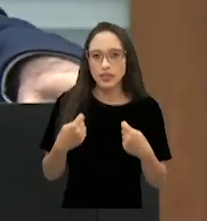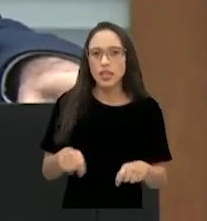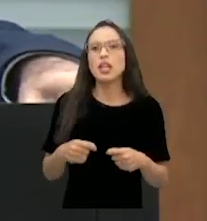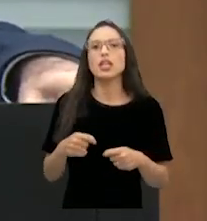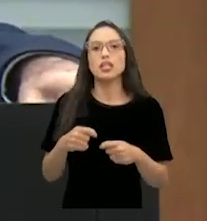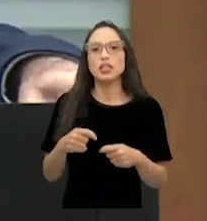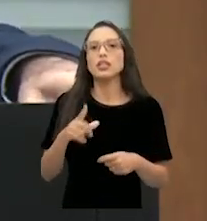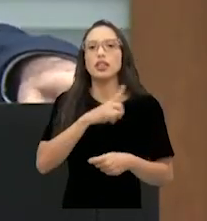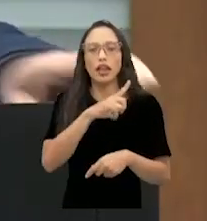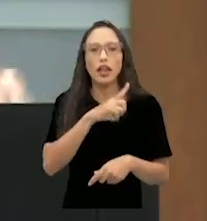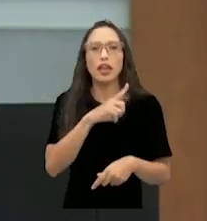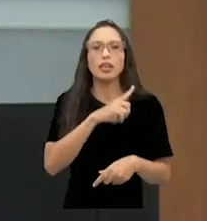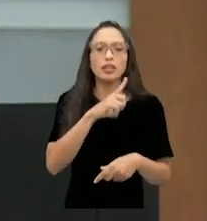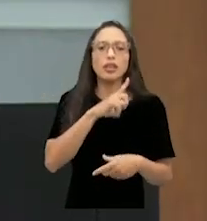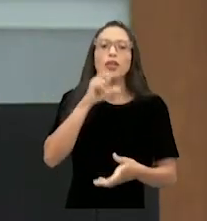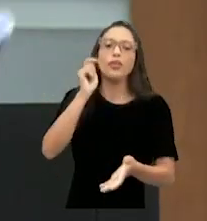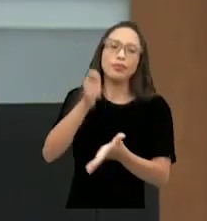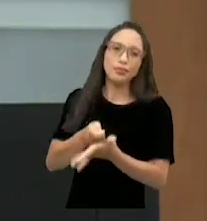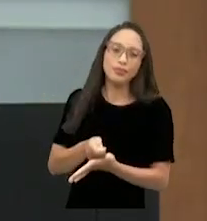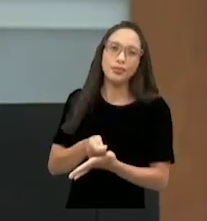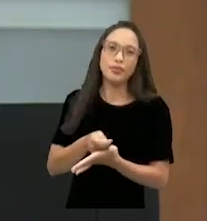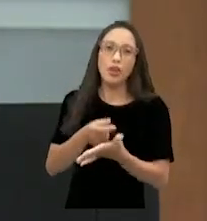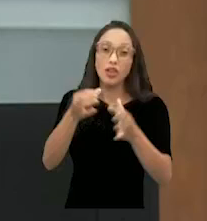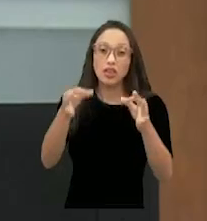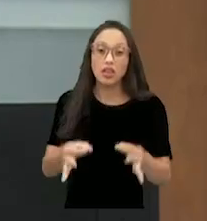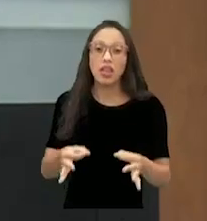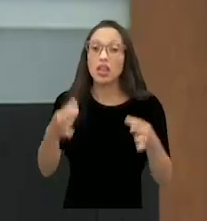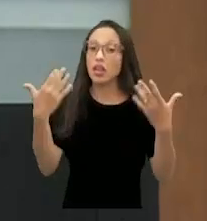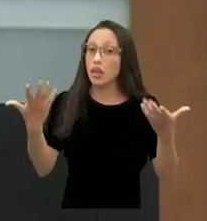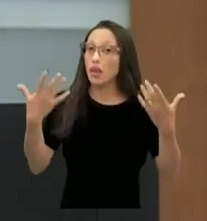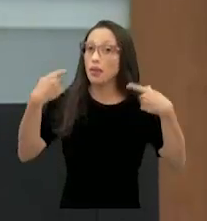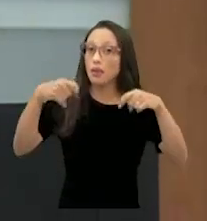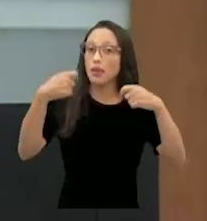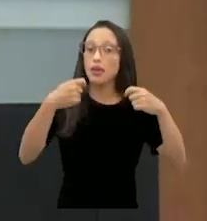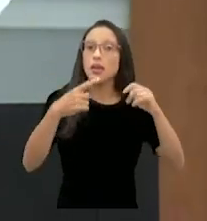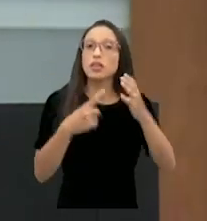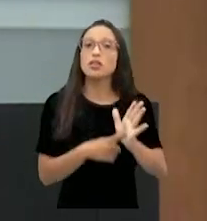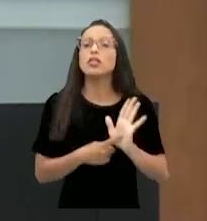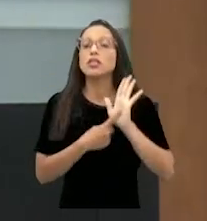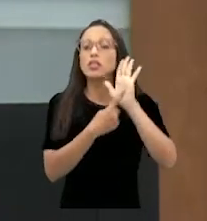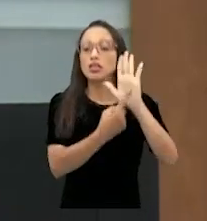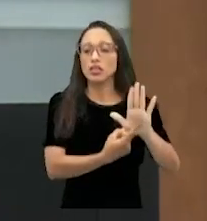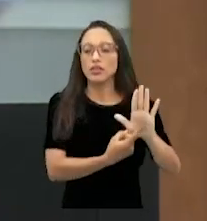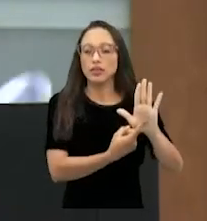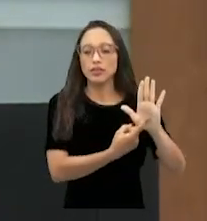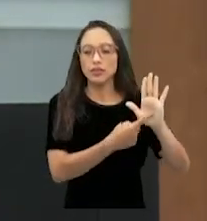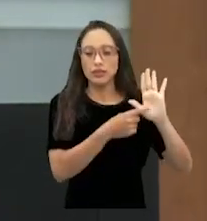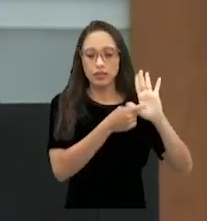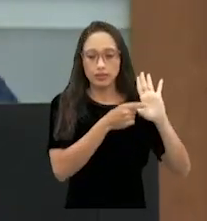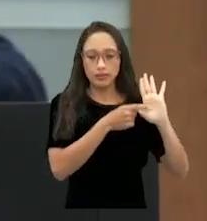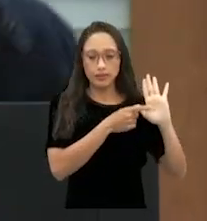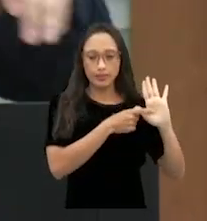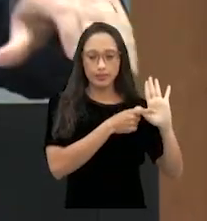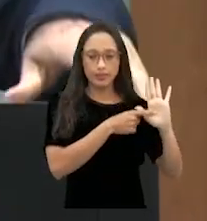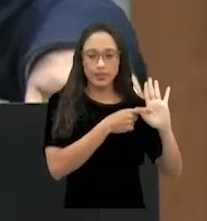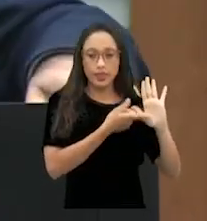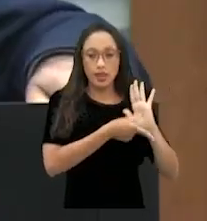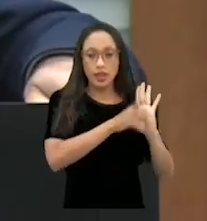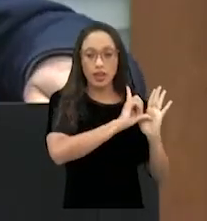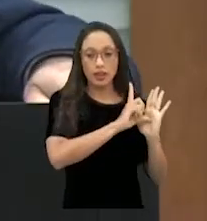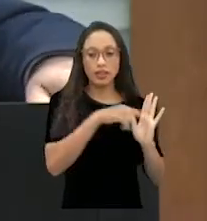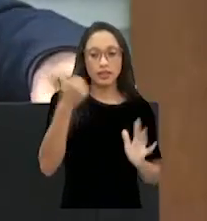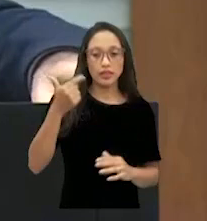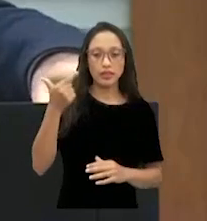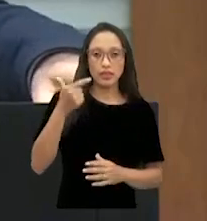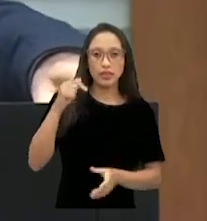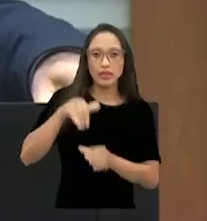indenizados, que apresentem uma emenda antes da segunda votação